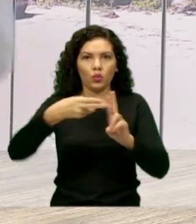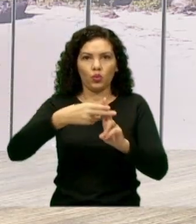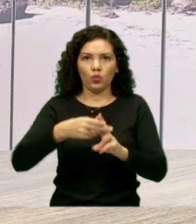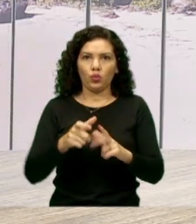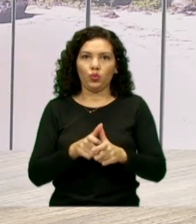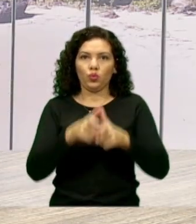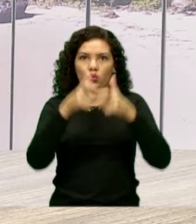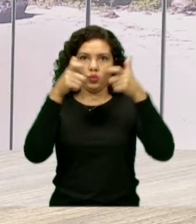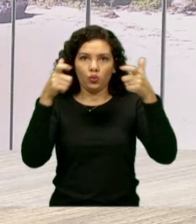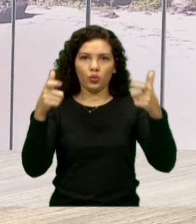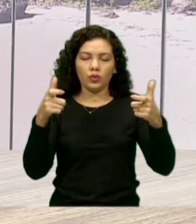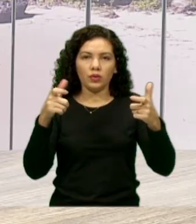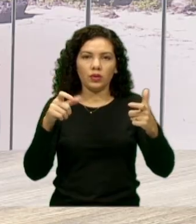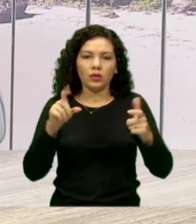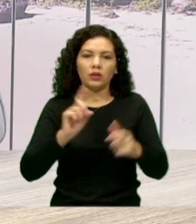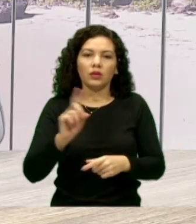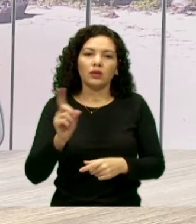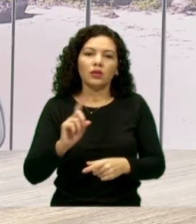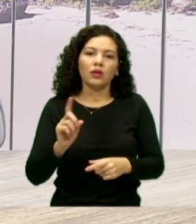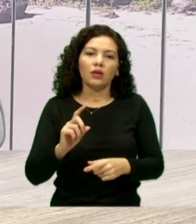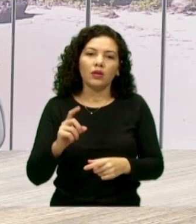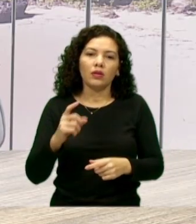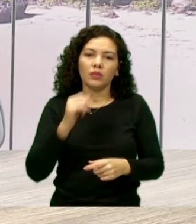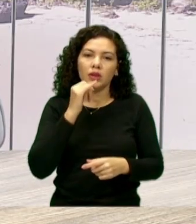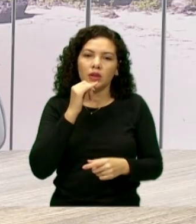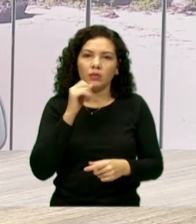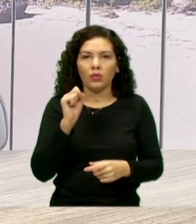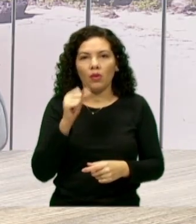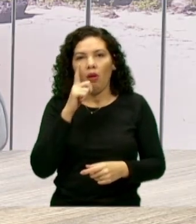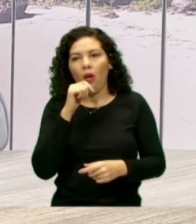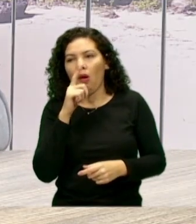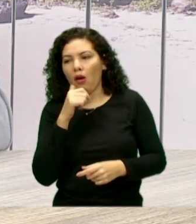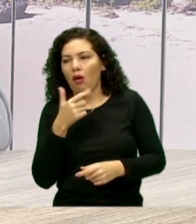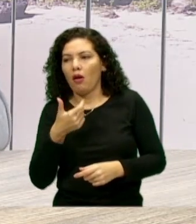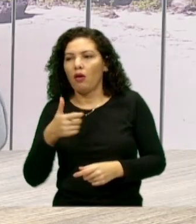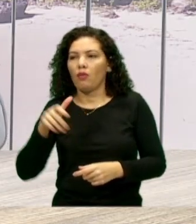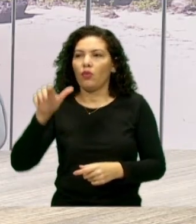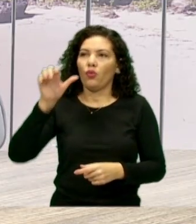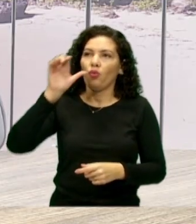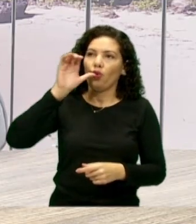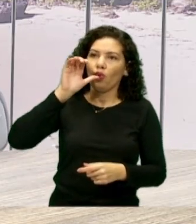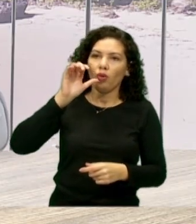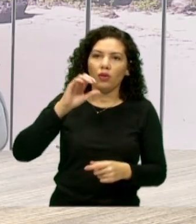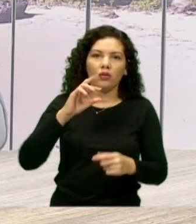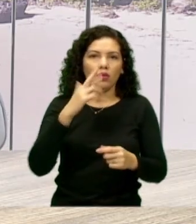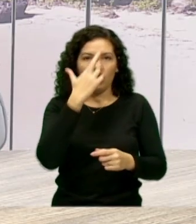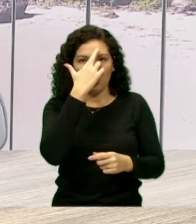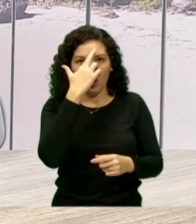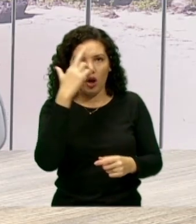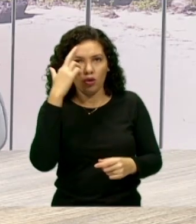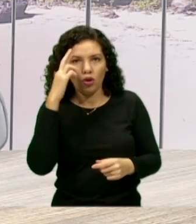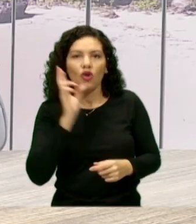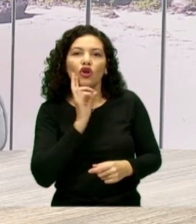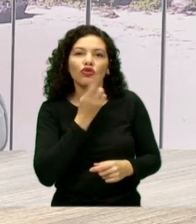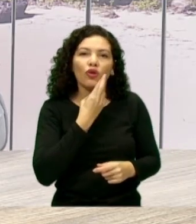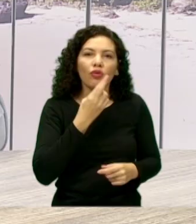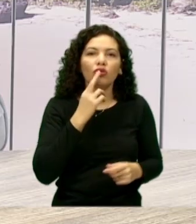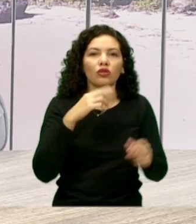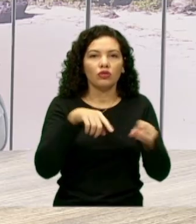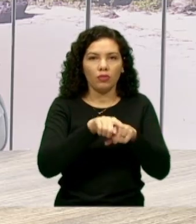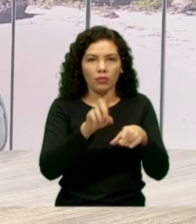que quem vai ver a água que nós bebemos, o restaurante chique que eu vejo também é